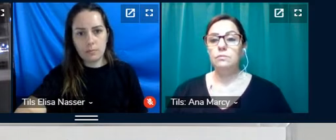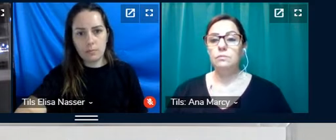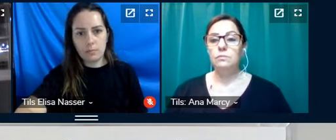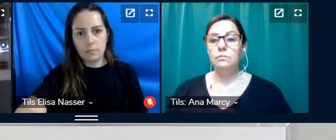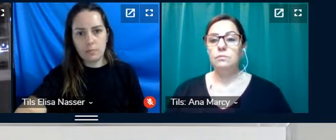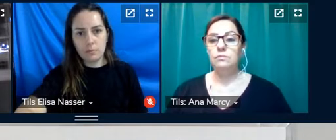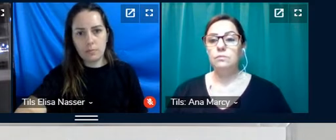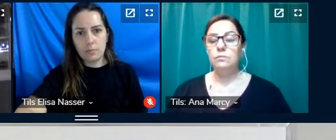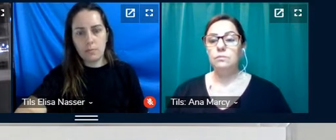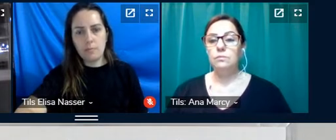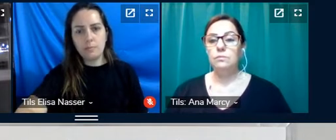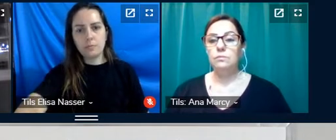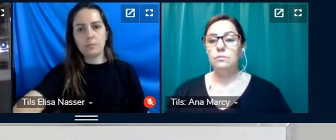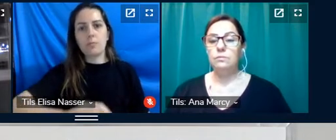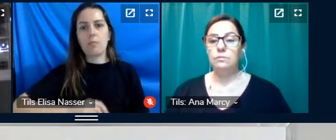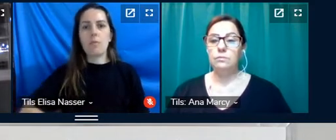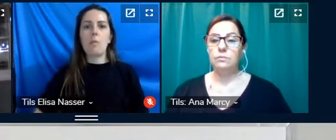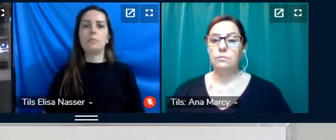considera aí